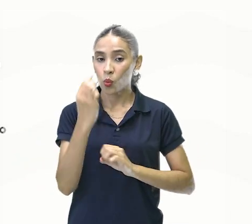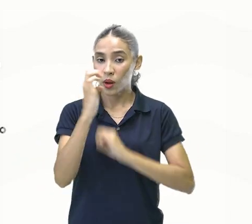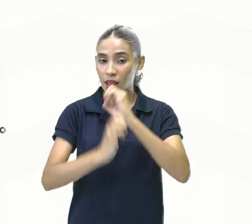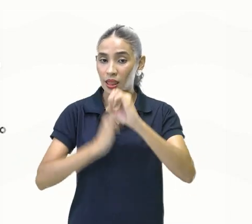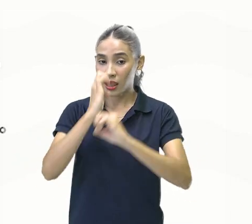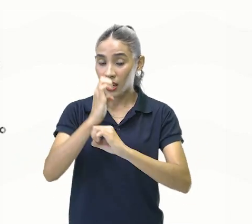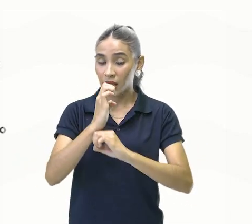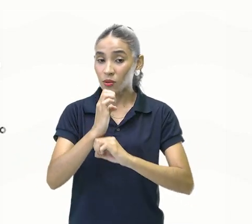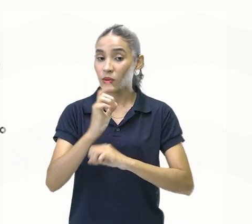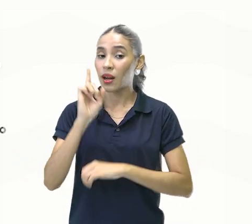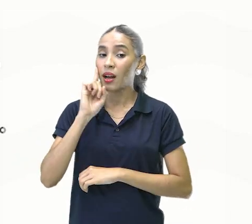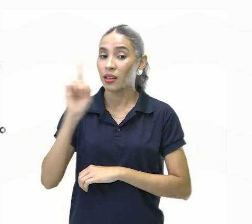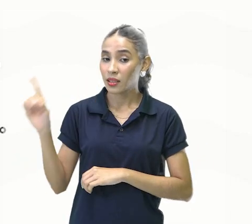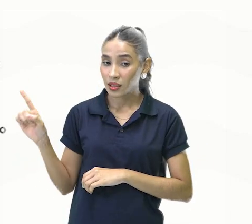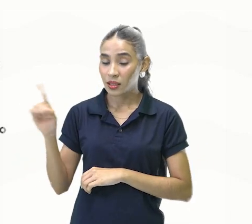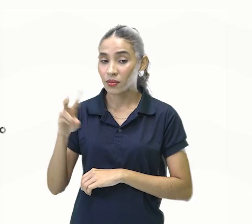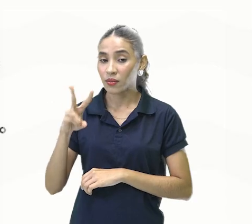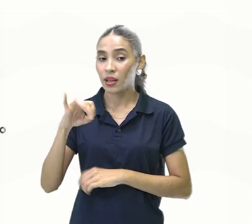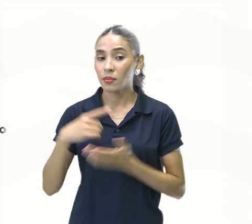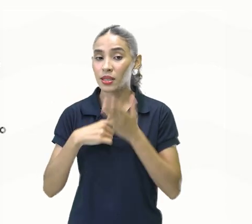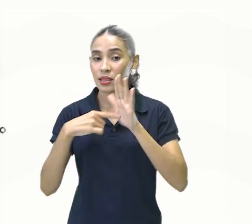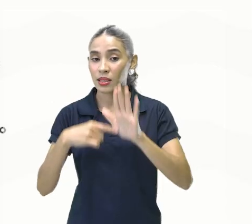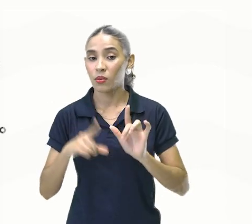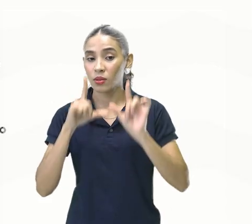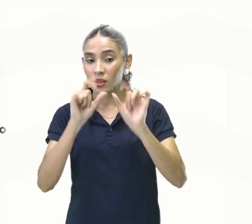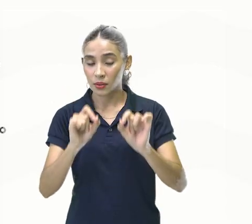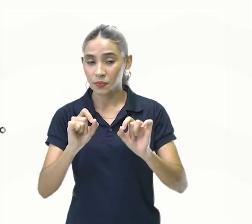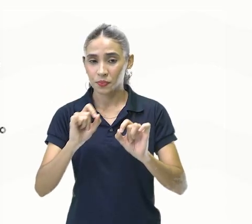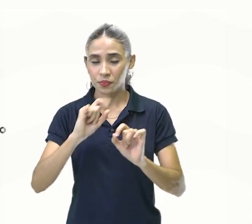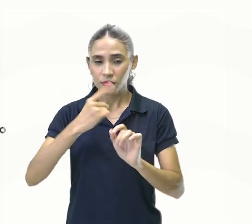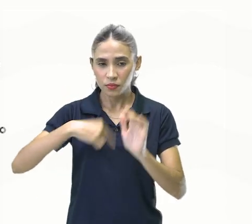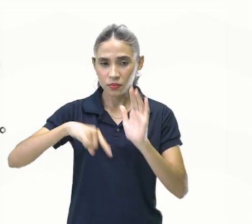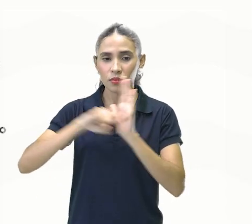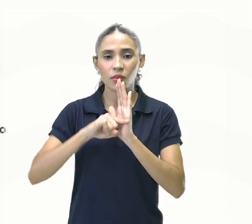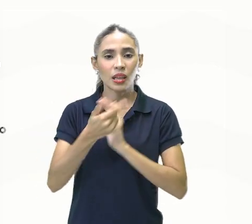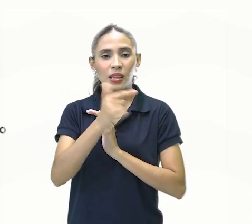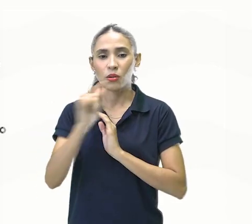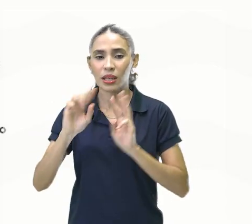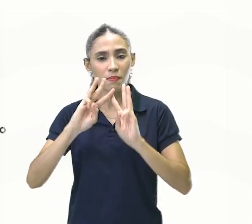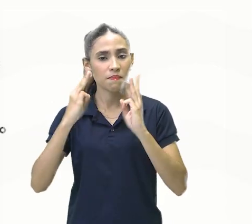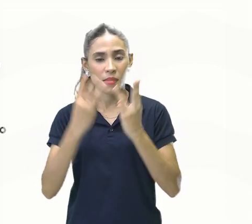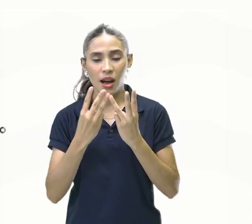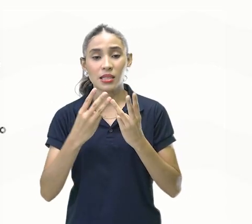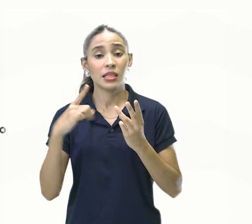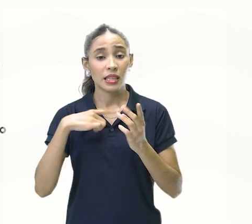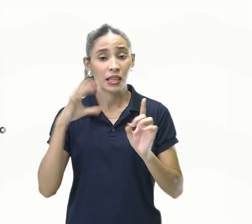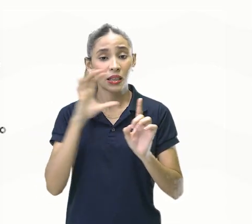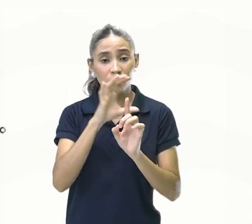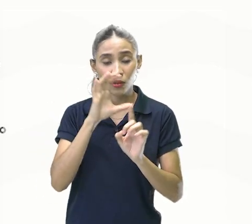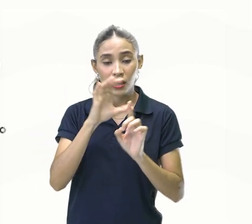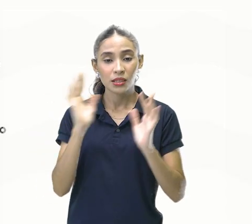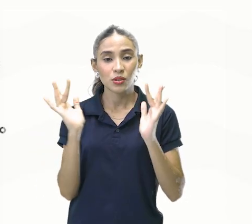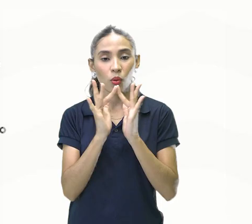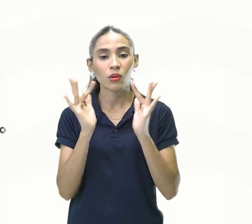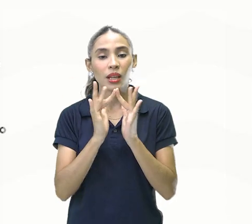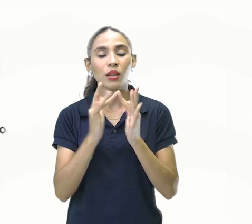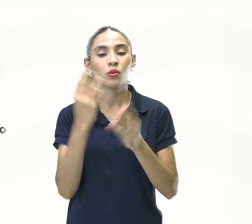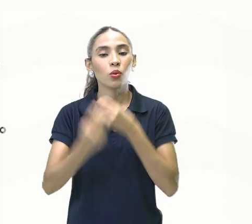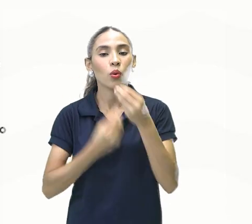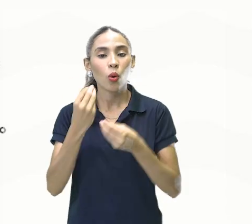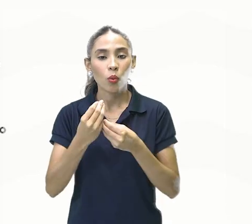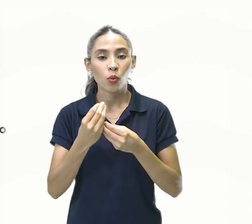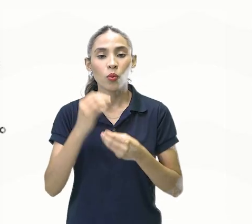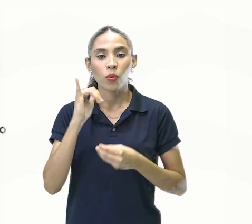elétron. Aí, dessa forma, elas apresentam uma carga negativa e não contêm massa, e possuem poder de